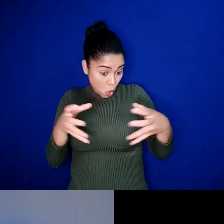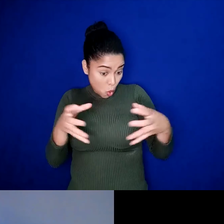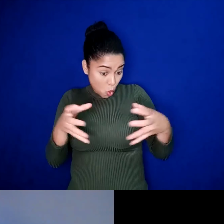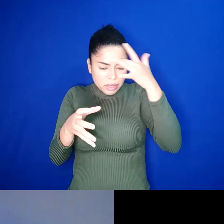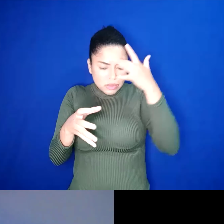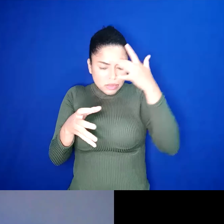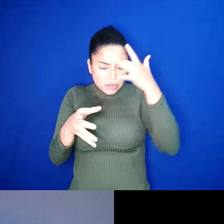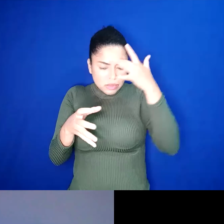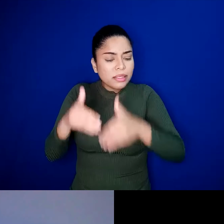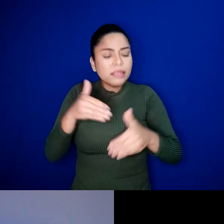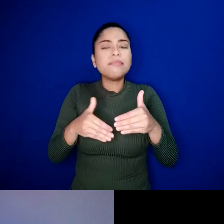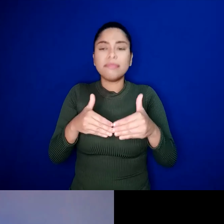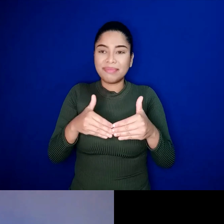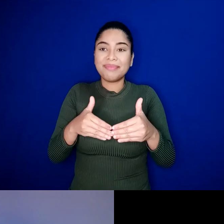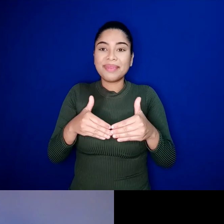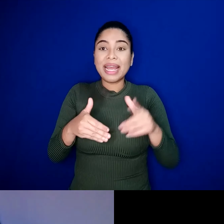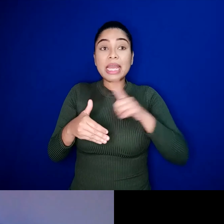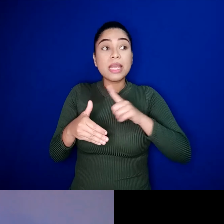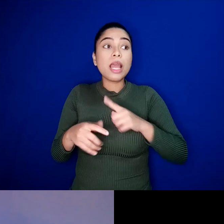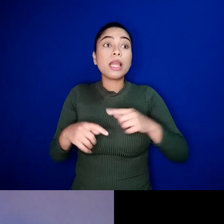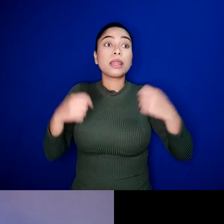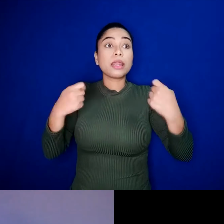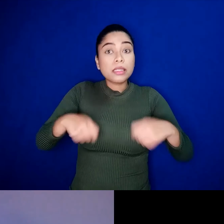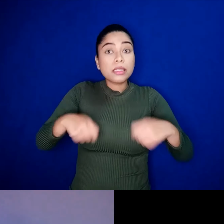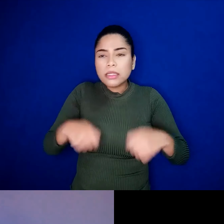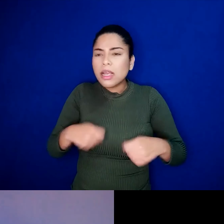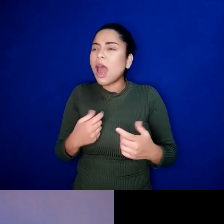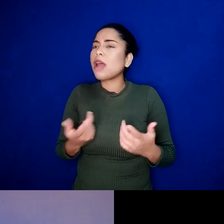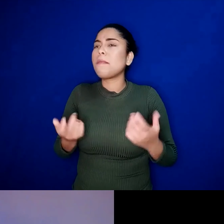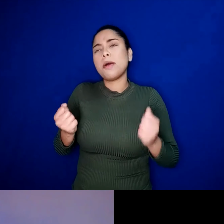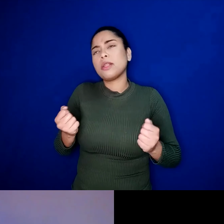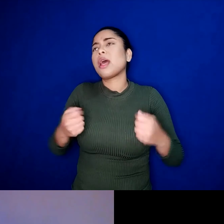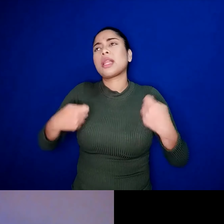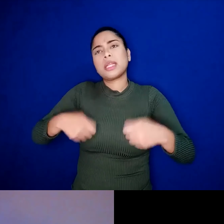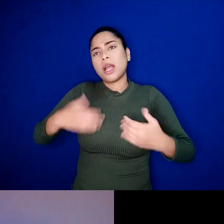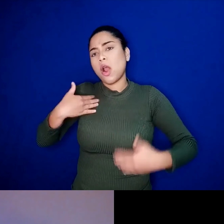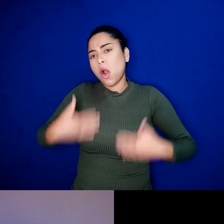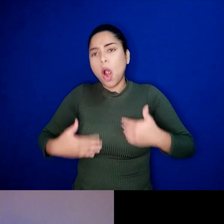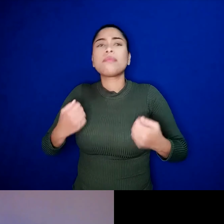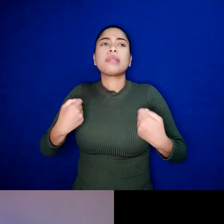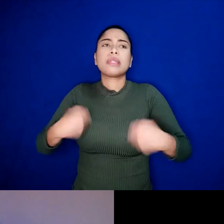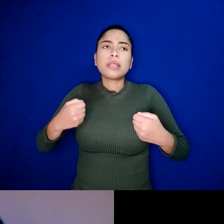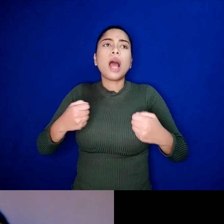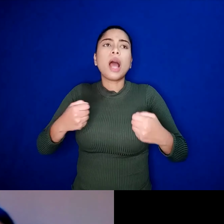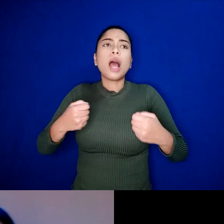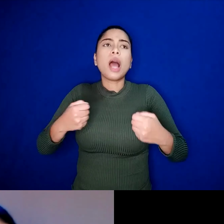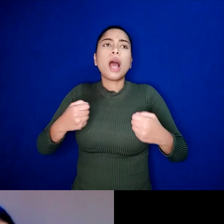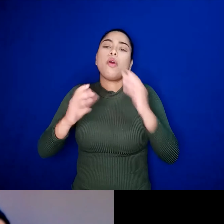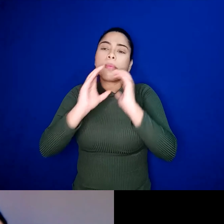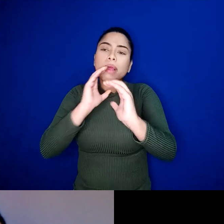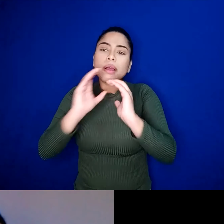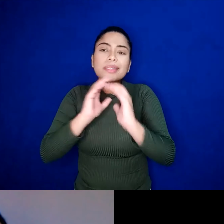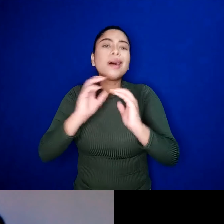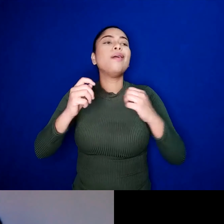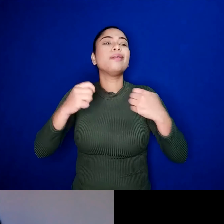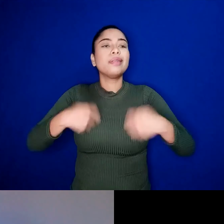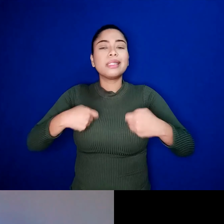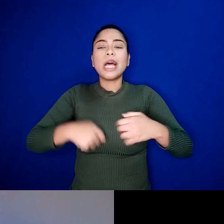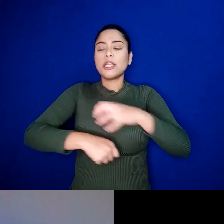né funcionais de incidência sejam elas físicas E ai sensoriais dentro do